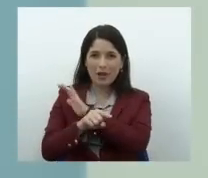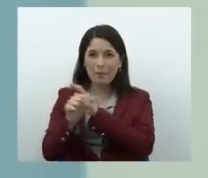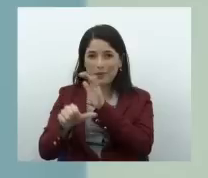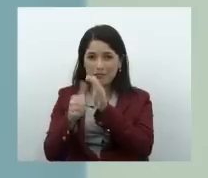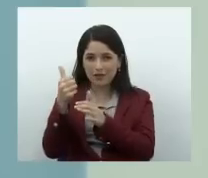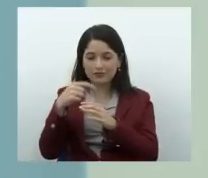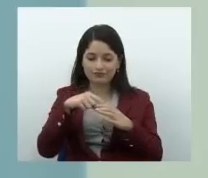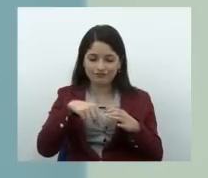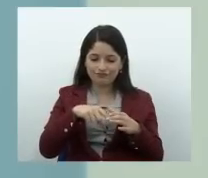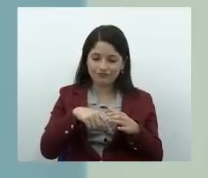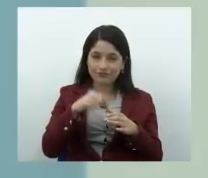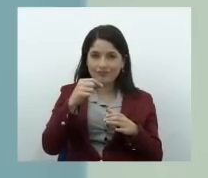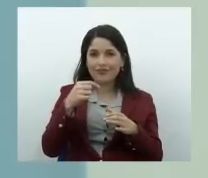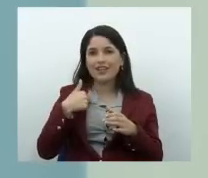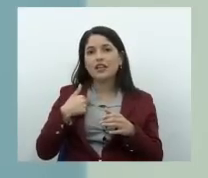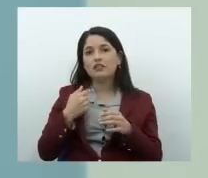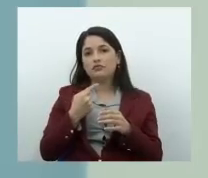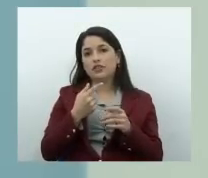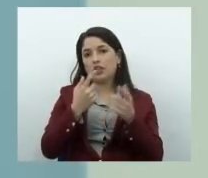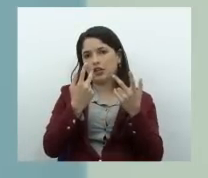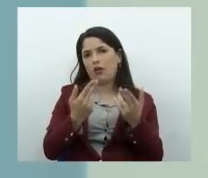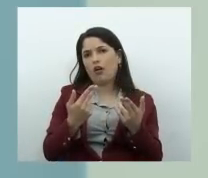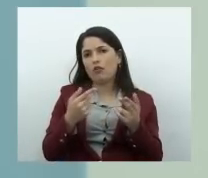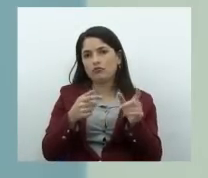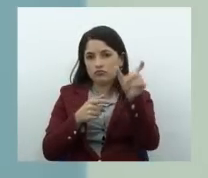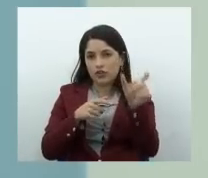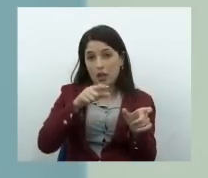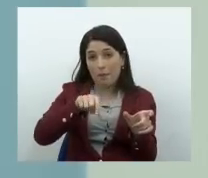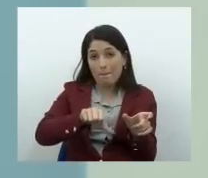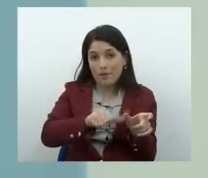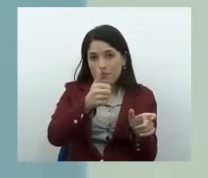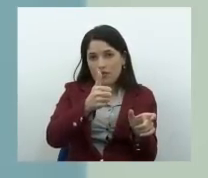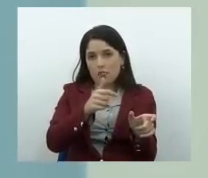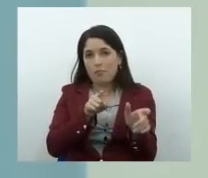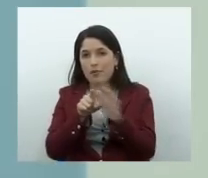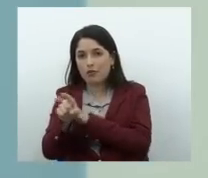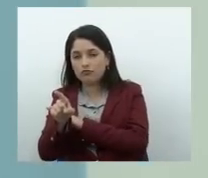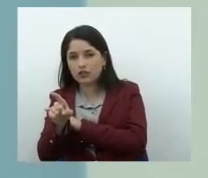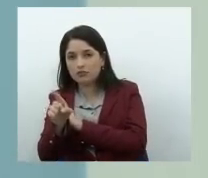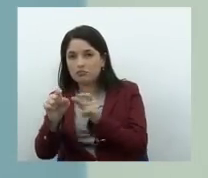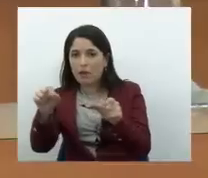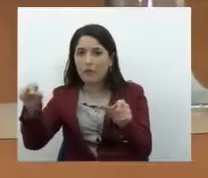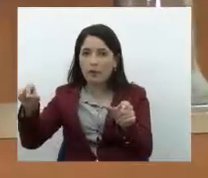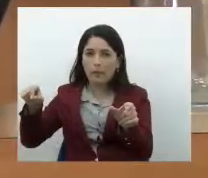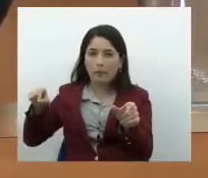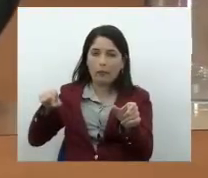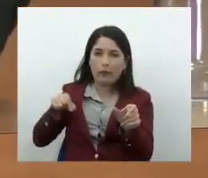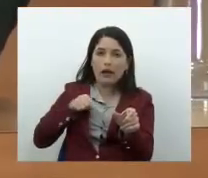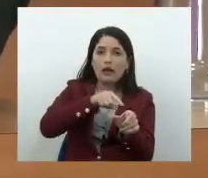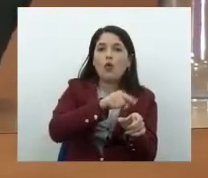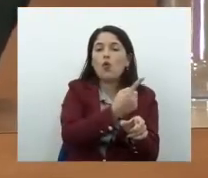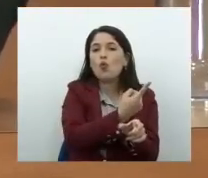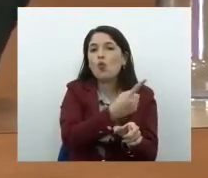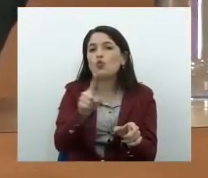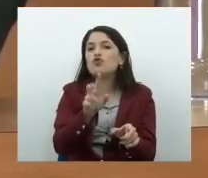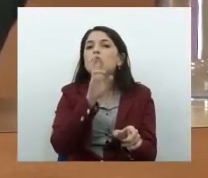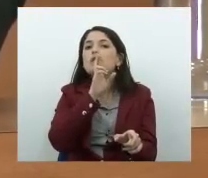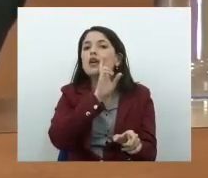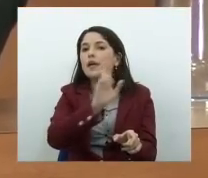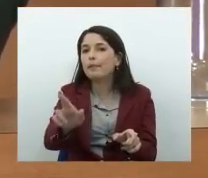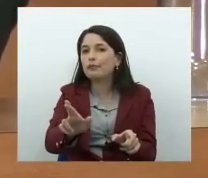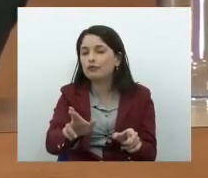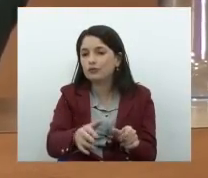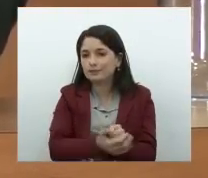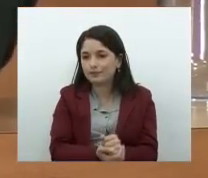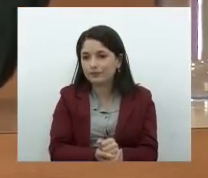último a responder, como foi no segundo bloco. Neste bloco, então, começa perguntando o candidato Wagner Freitas. Candidato